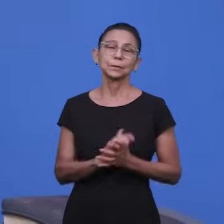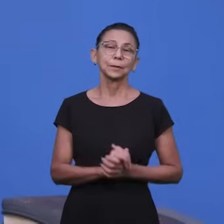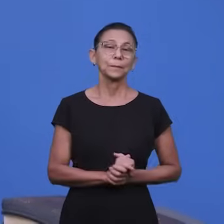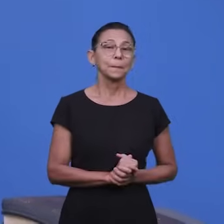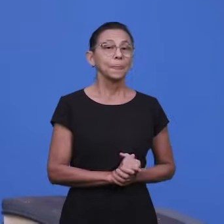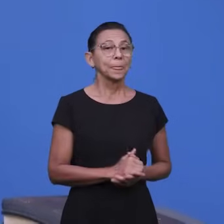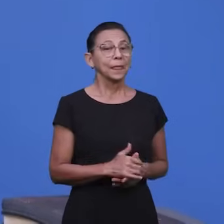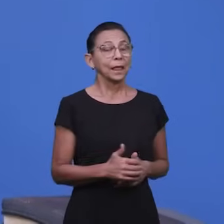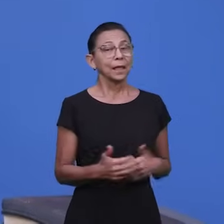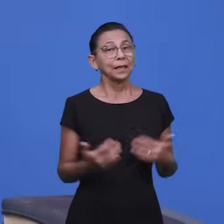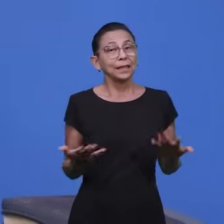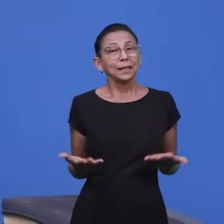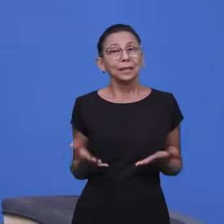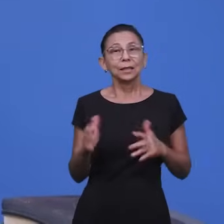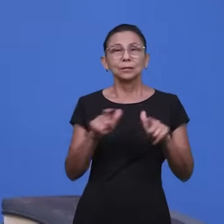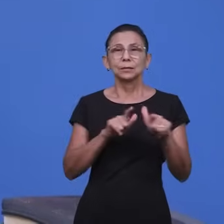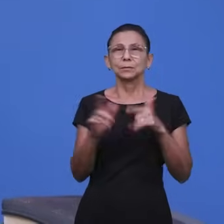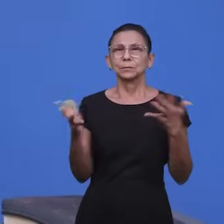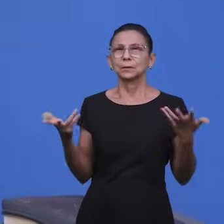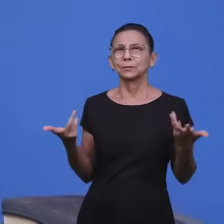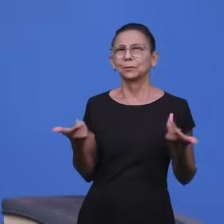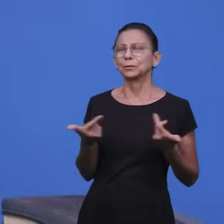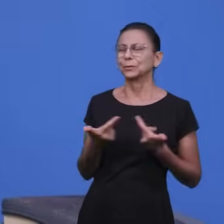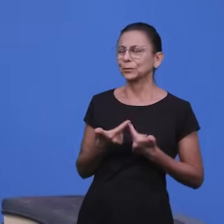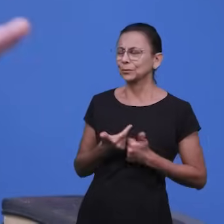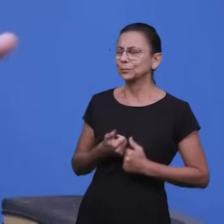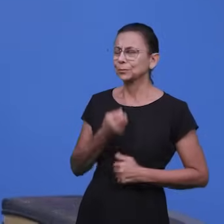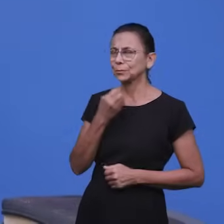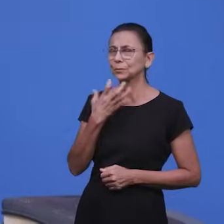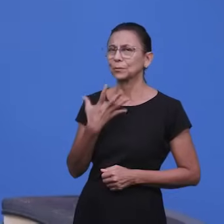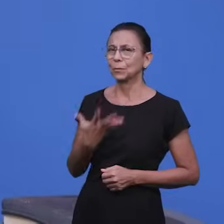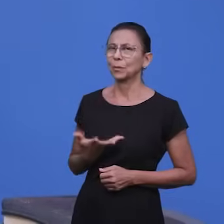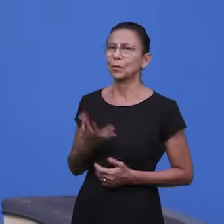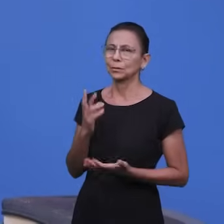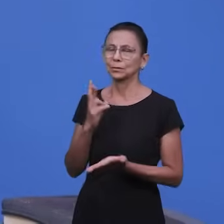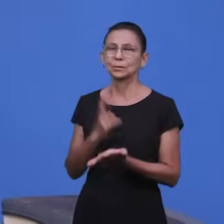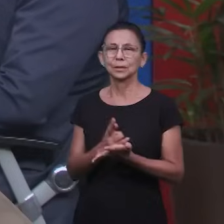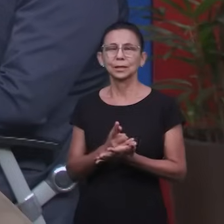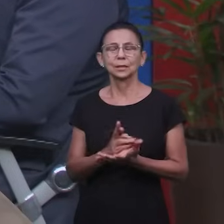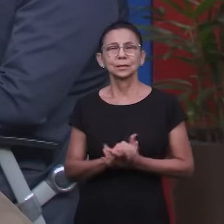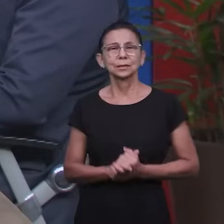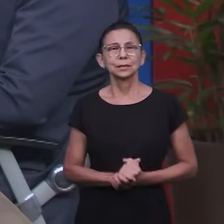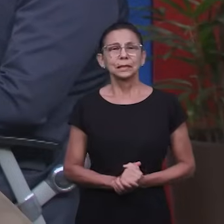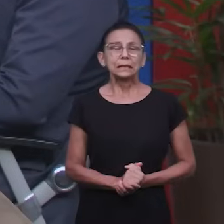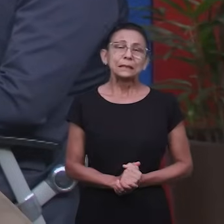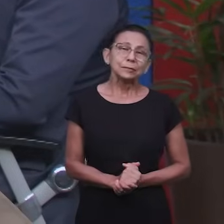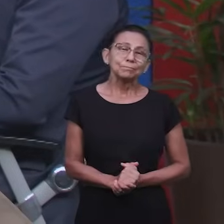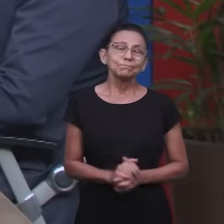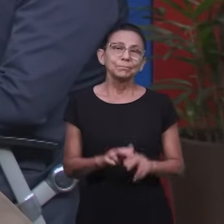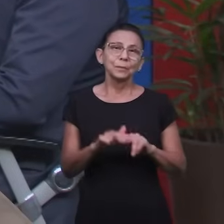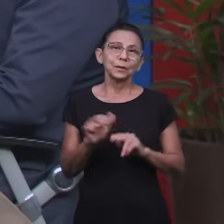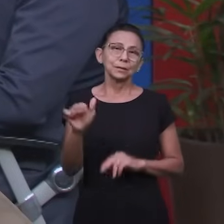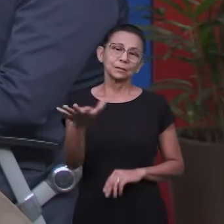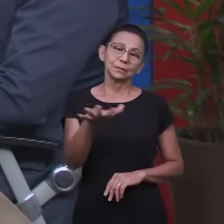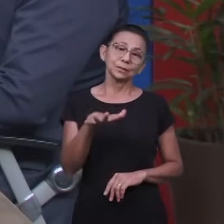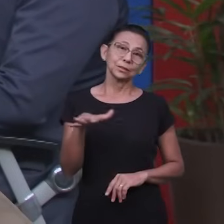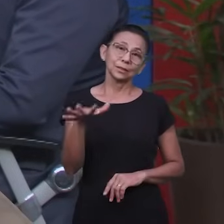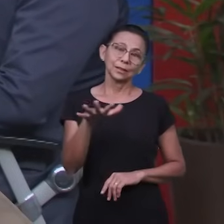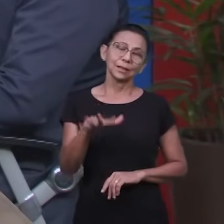para nós que estamos ali participando e para as outras pessoas também. Então, assim, de modo geral,